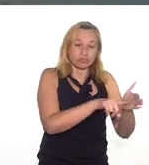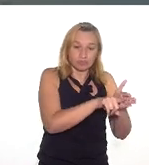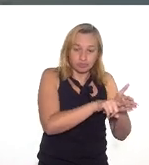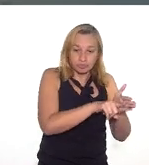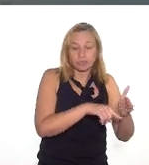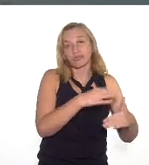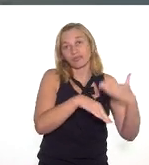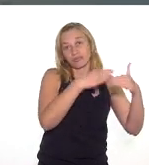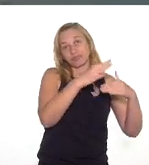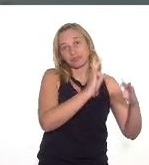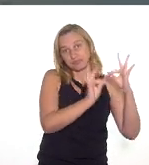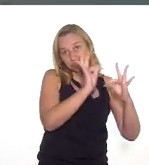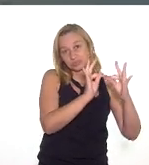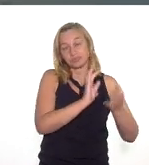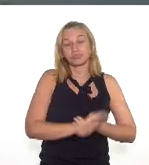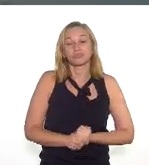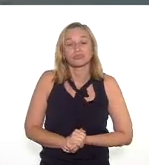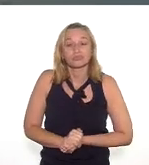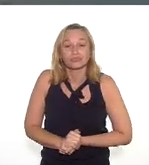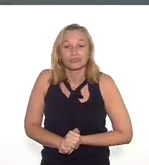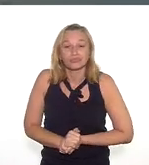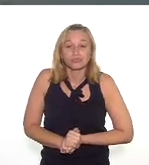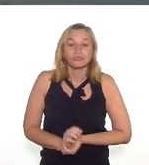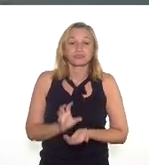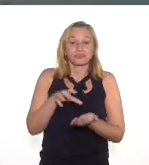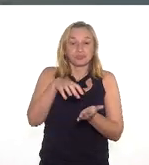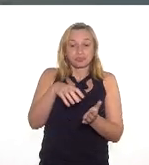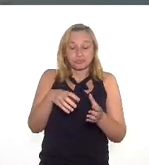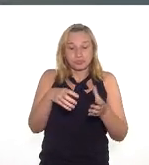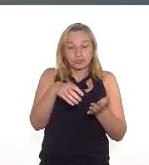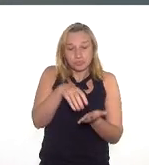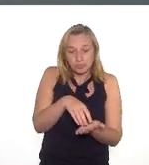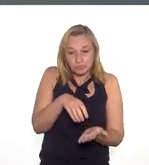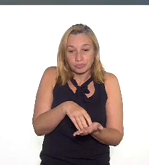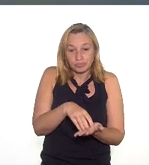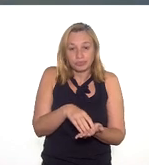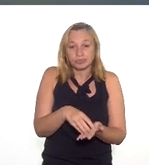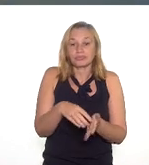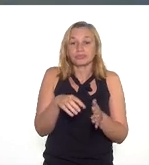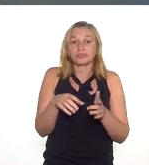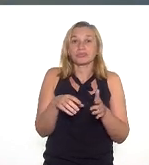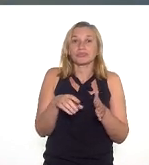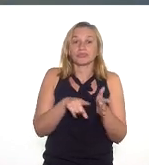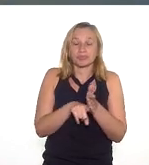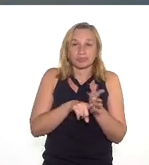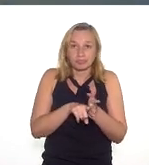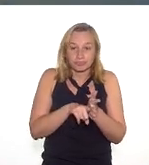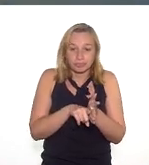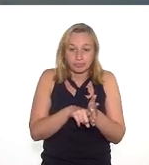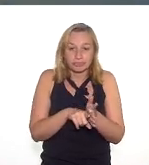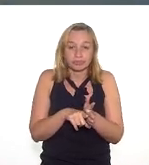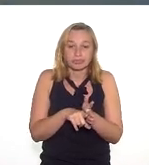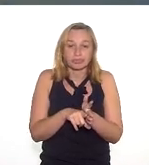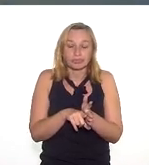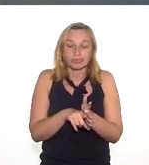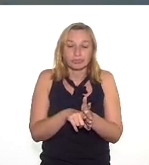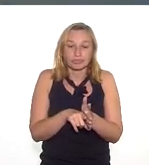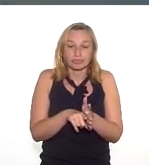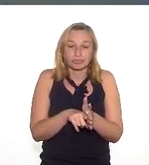tecnologia. O centro de pesquisa que existe